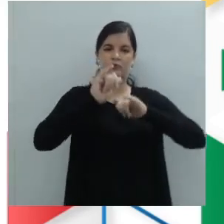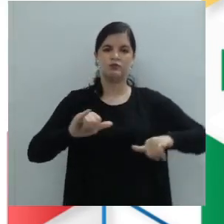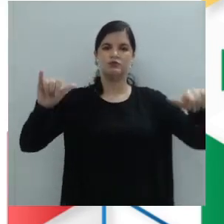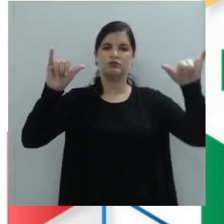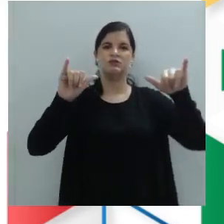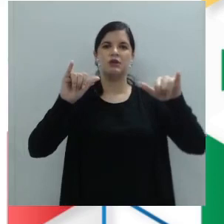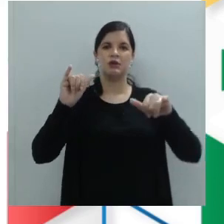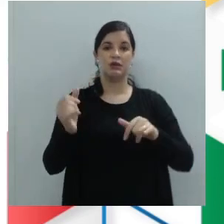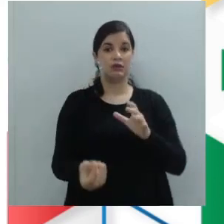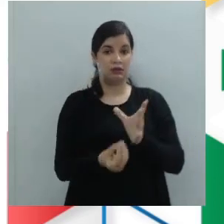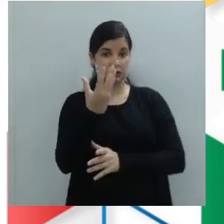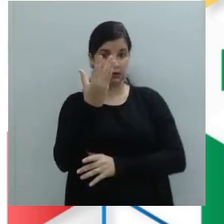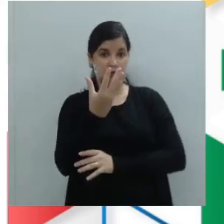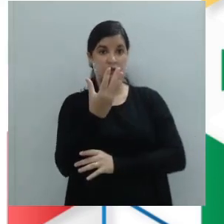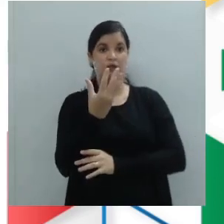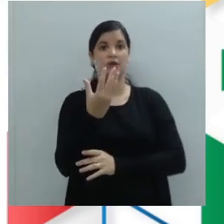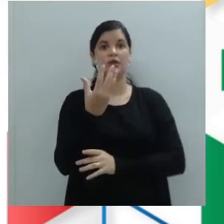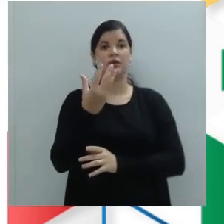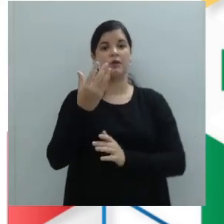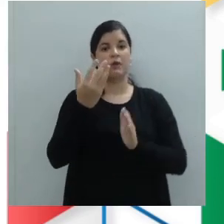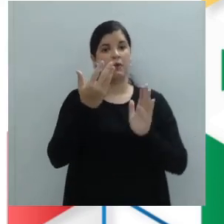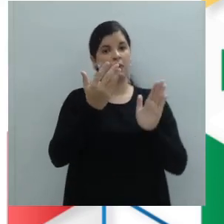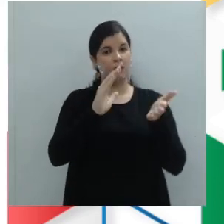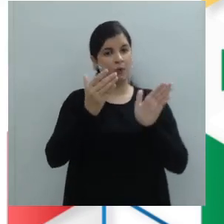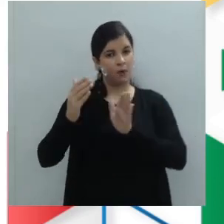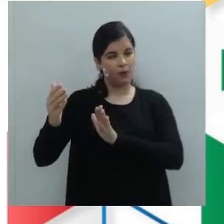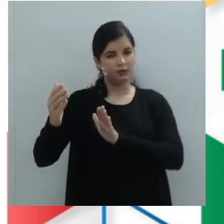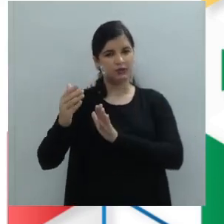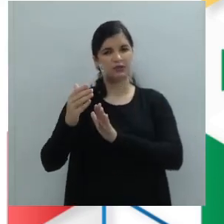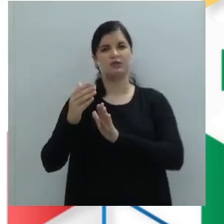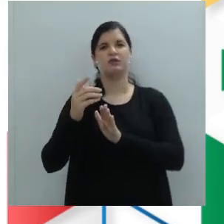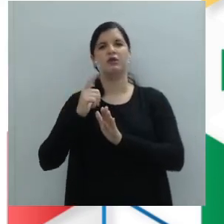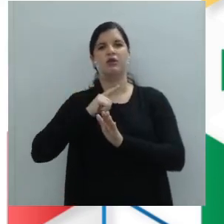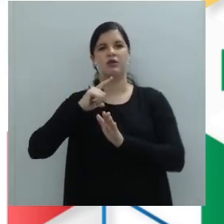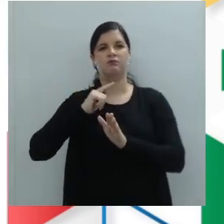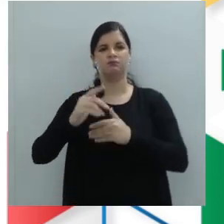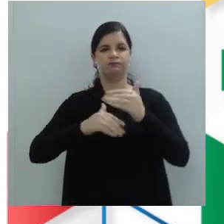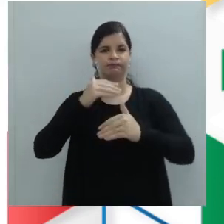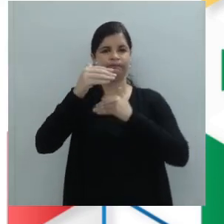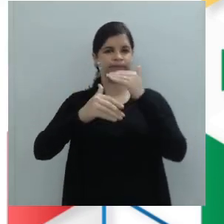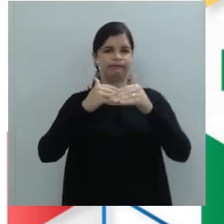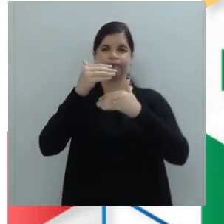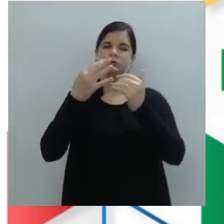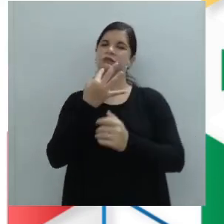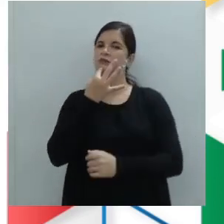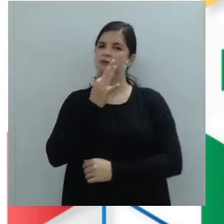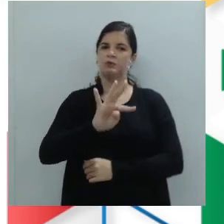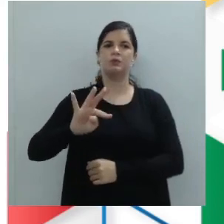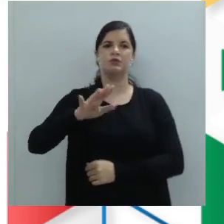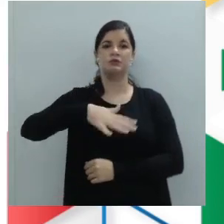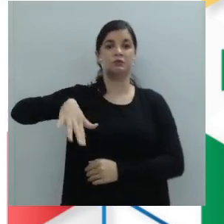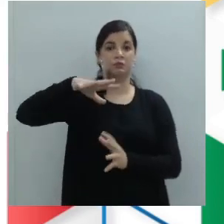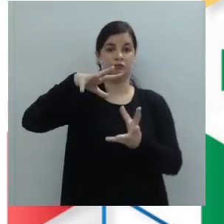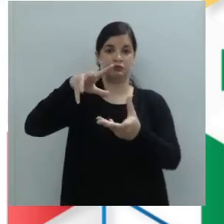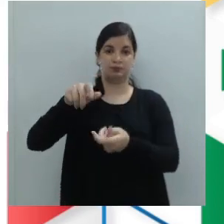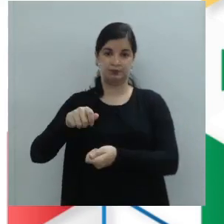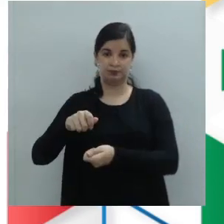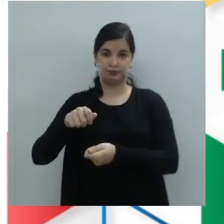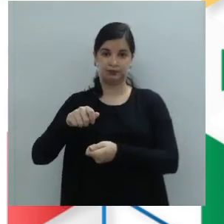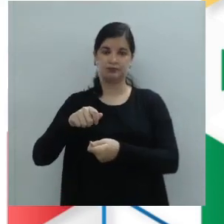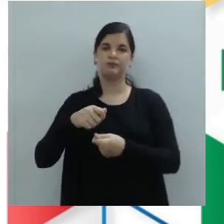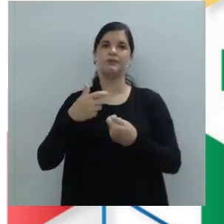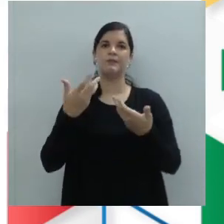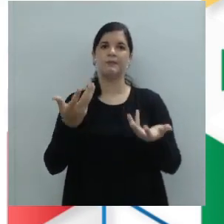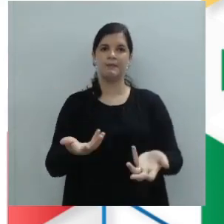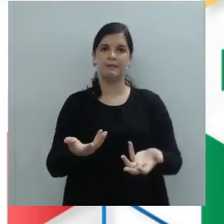a existência de uma ordem esotérica, até então desconhecida para o mundo. E